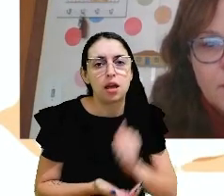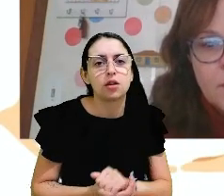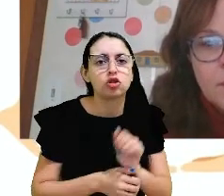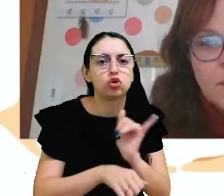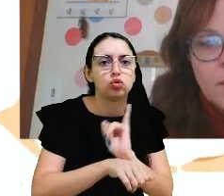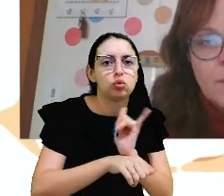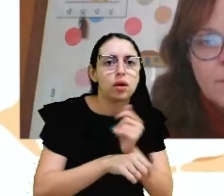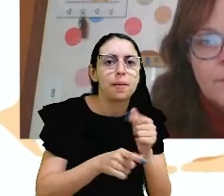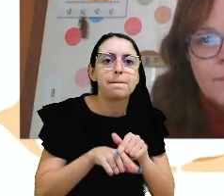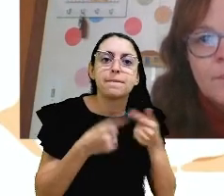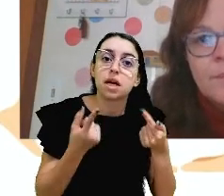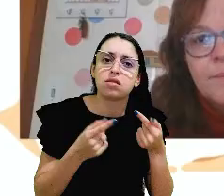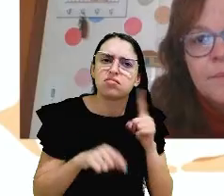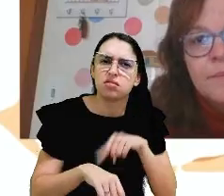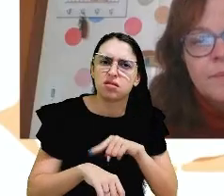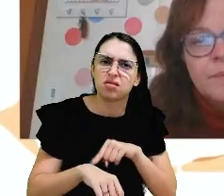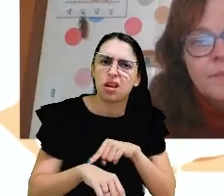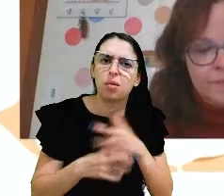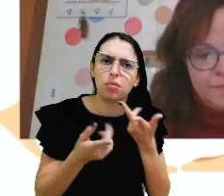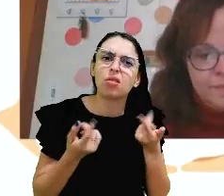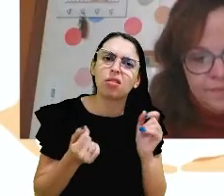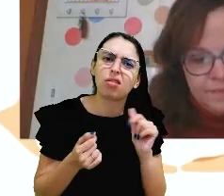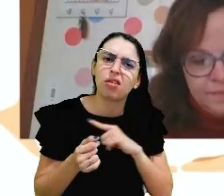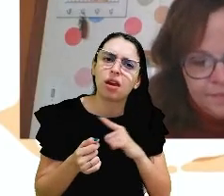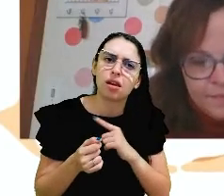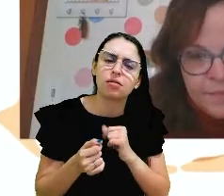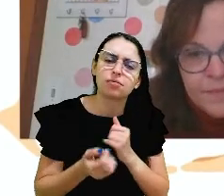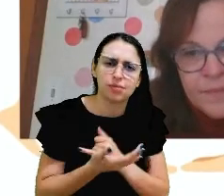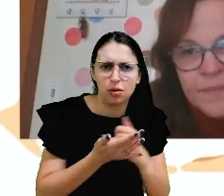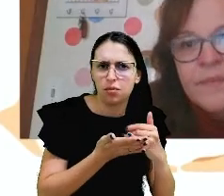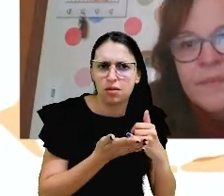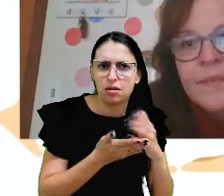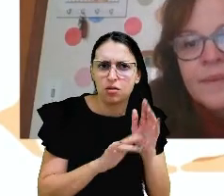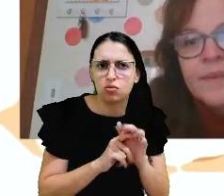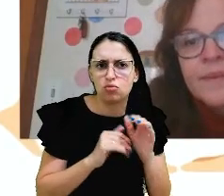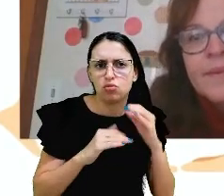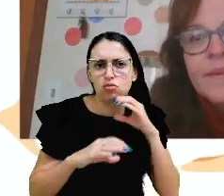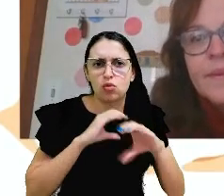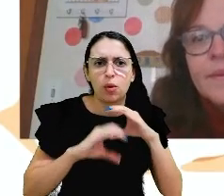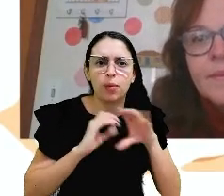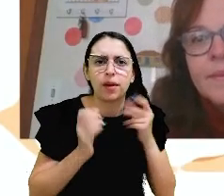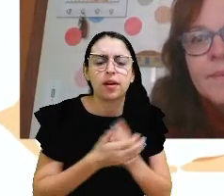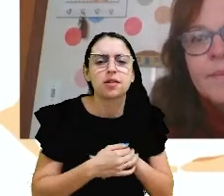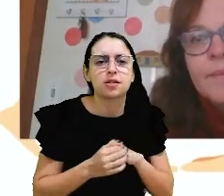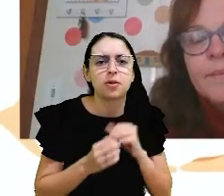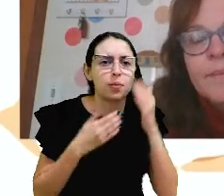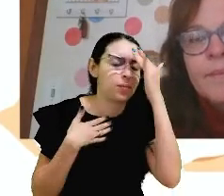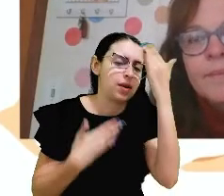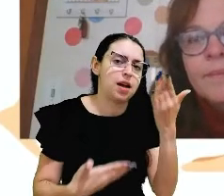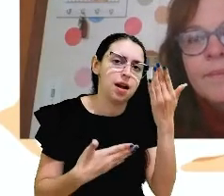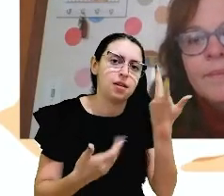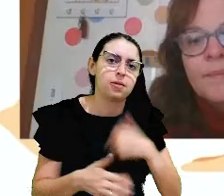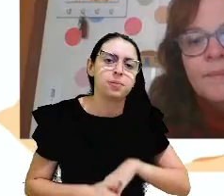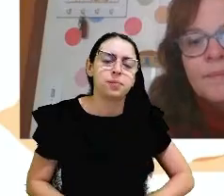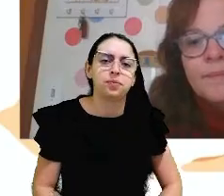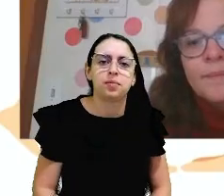se a gente tem tempo, mas eu acho que é um começo de um diálogo. Então, muito obrigada pela oportunidade.